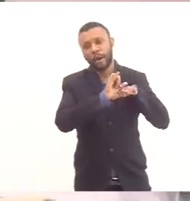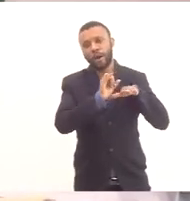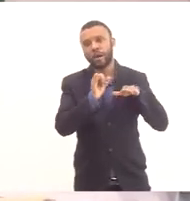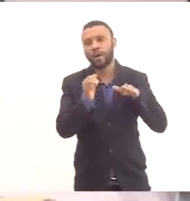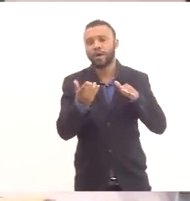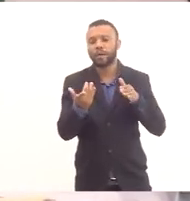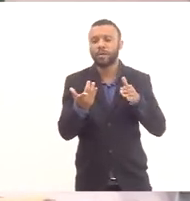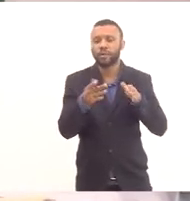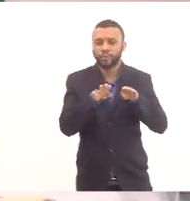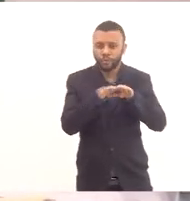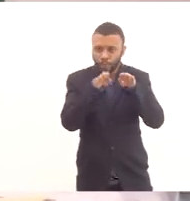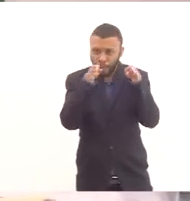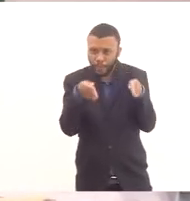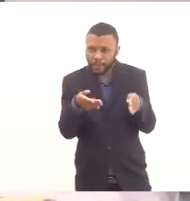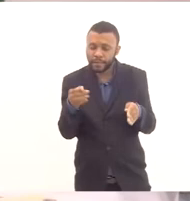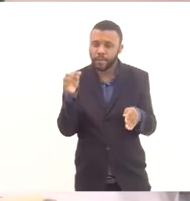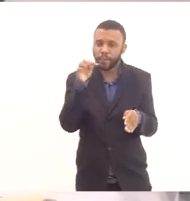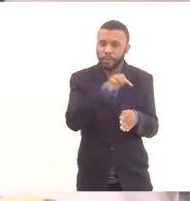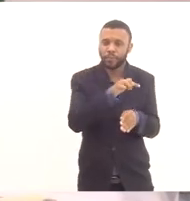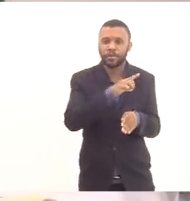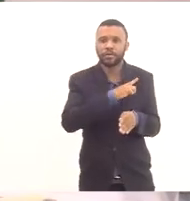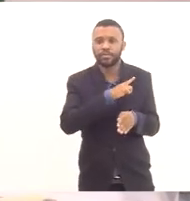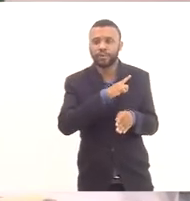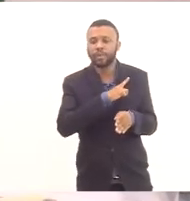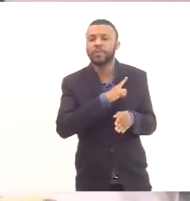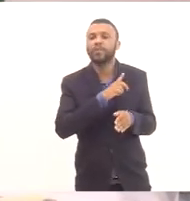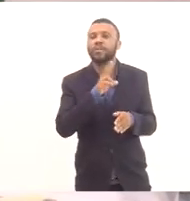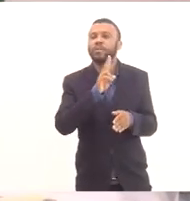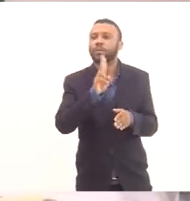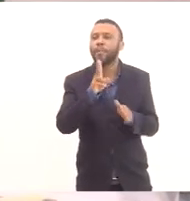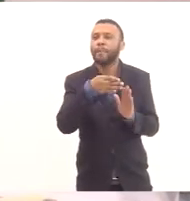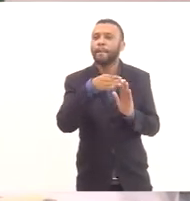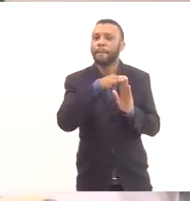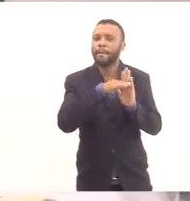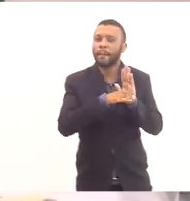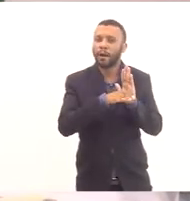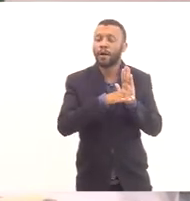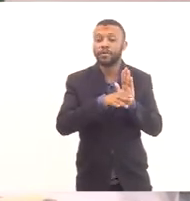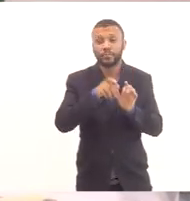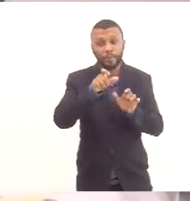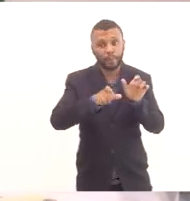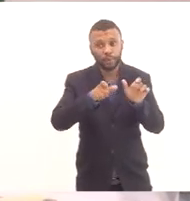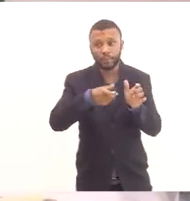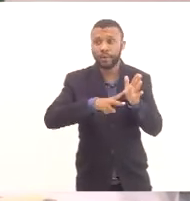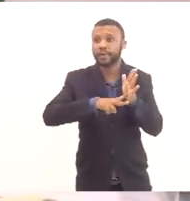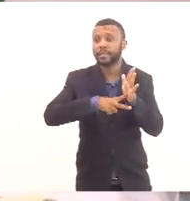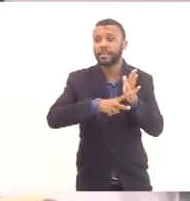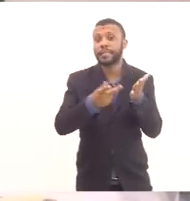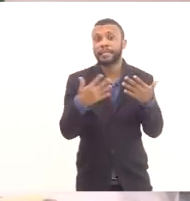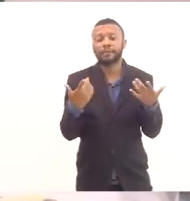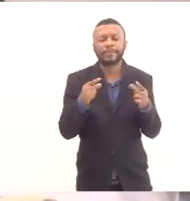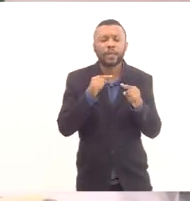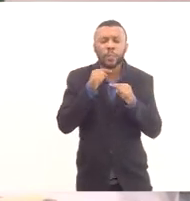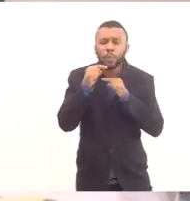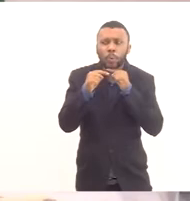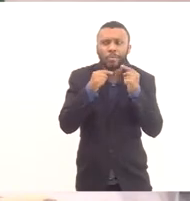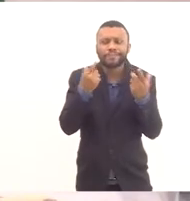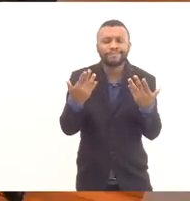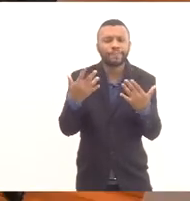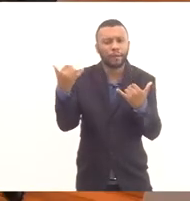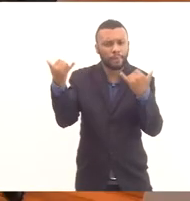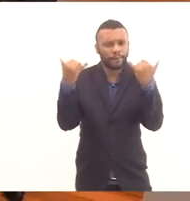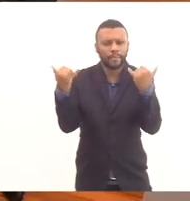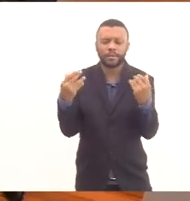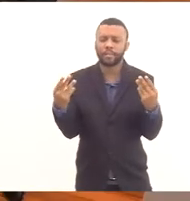de uma mesa em que tinha ali uma listagem de sindicalizados então também fica dúvida porque é só uma informação